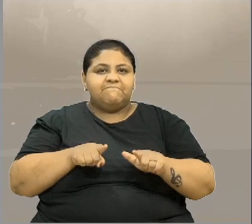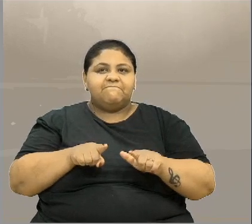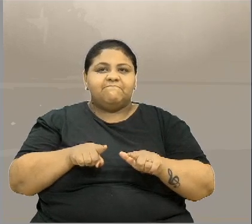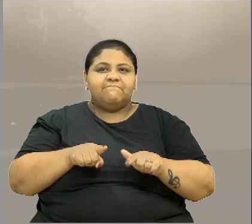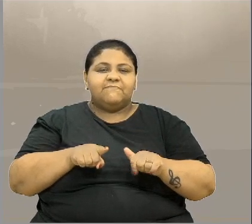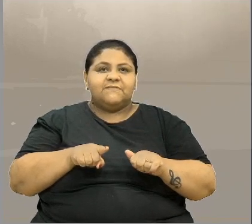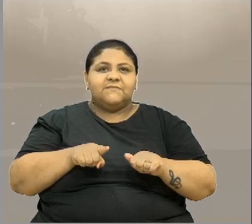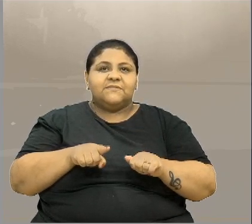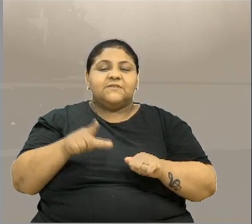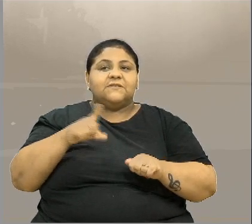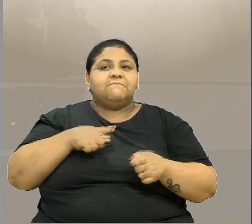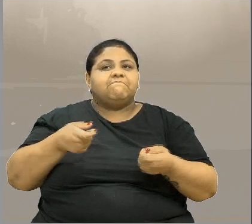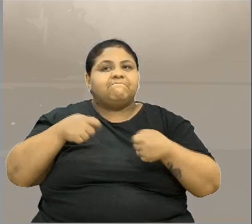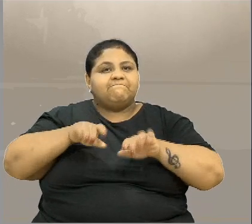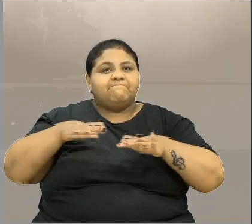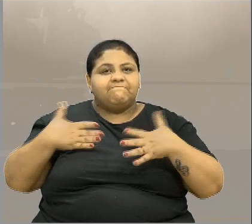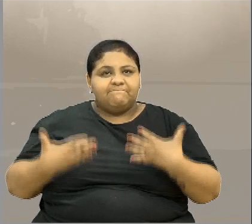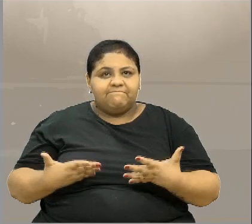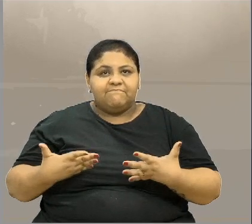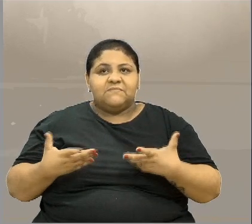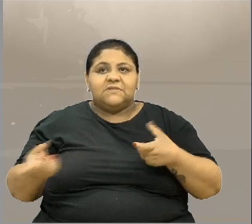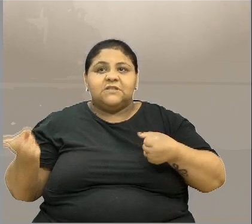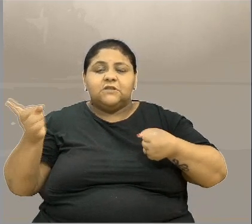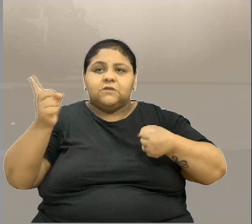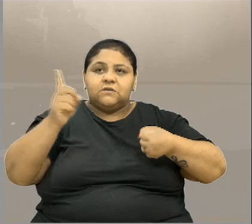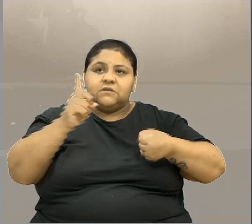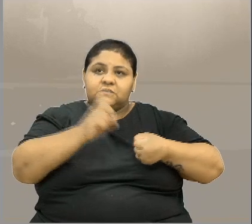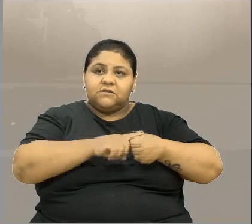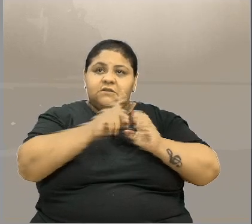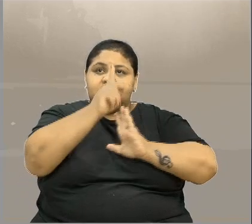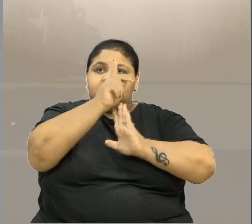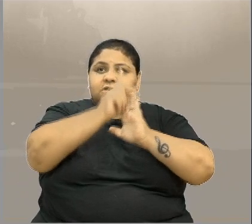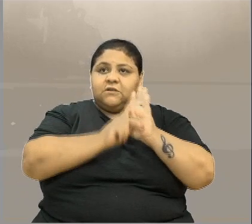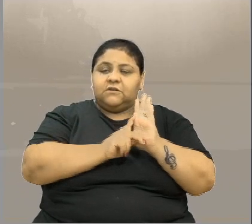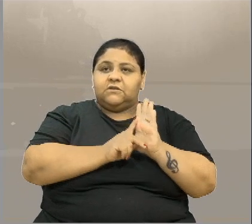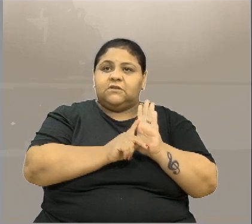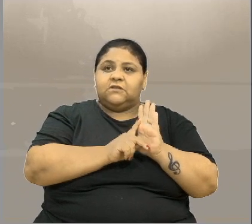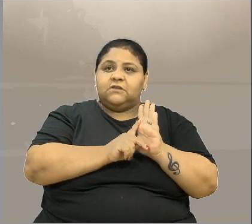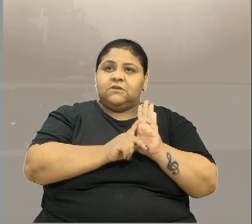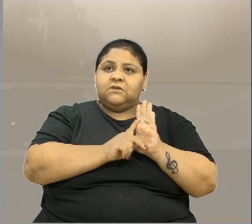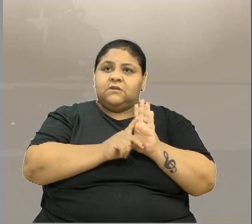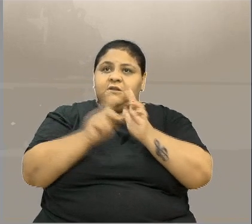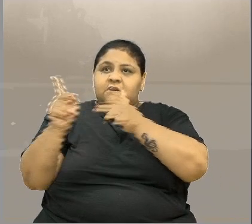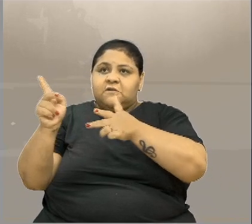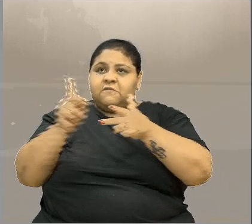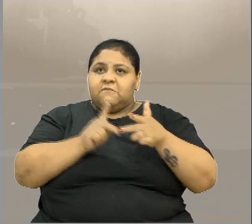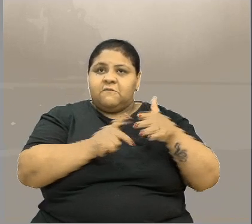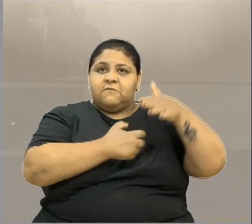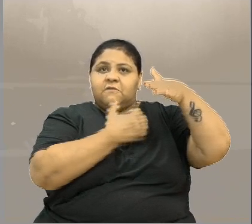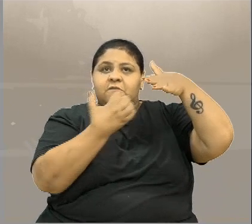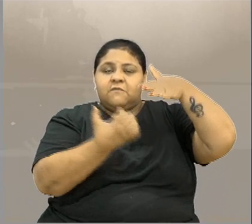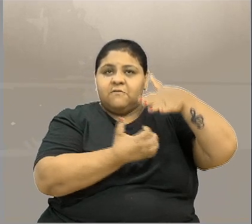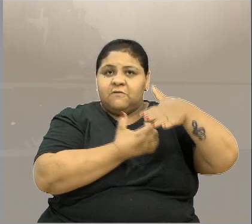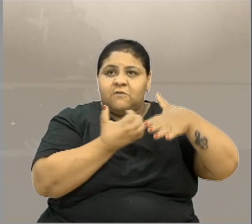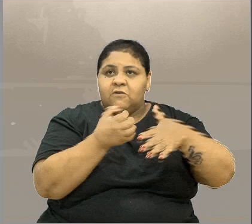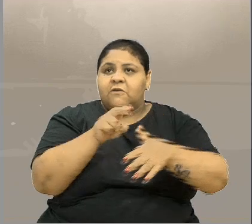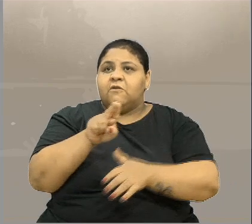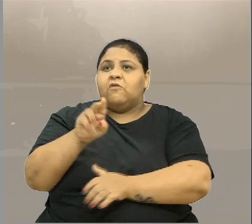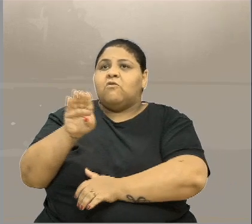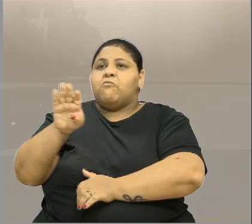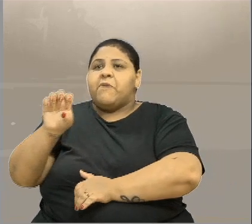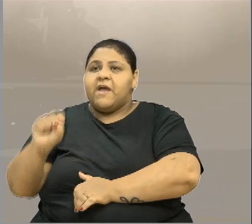certamente ainda precisa, né? Então, retomamos esse projeto em que a gente vai nas empresas, vai nas unidades básicas de